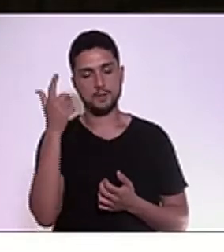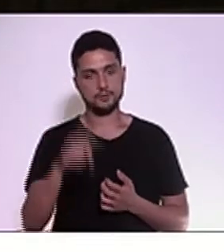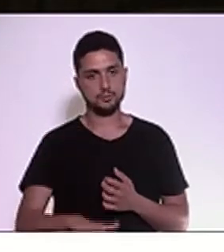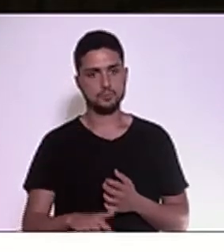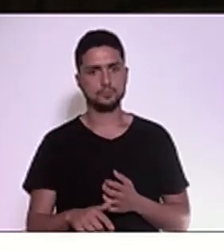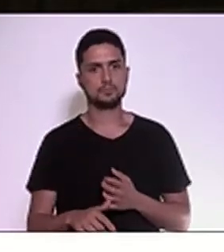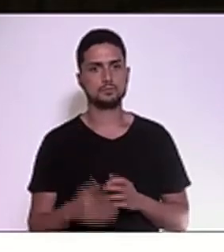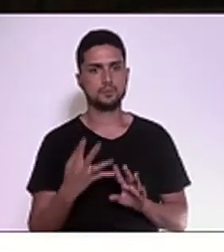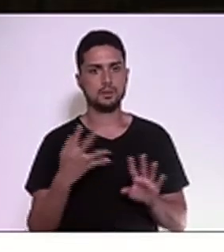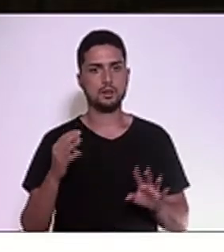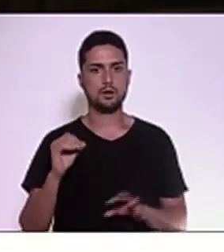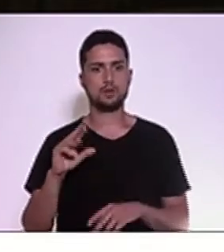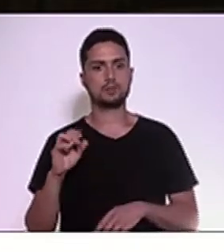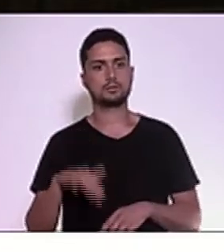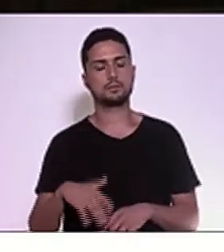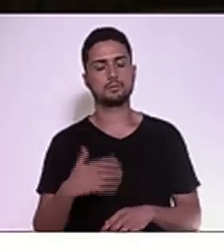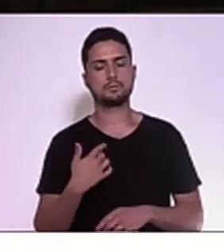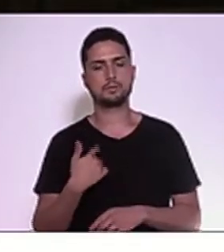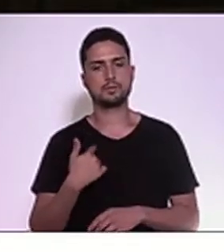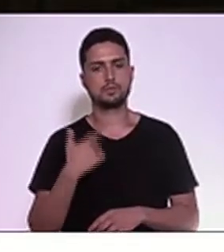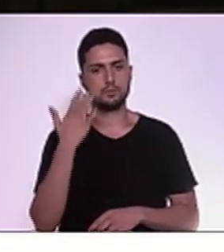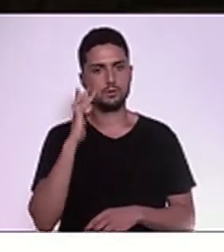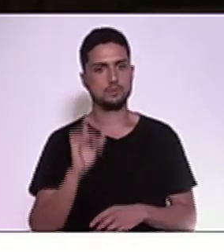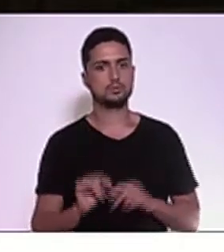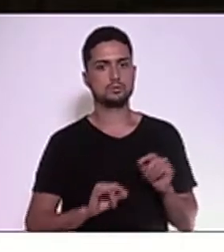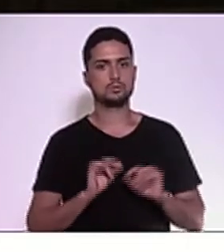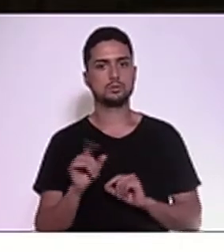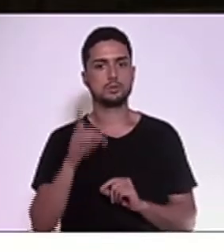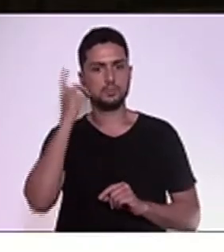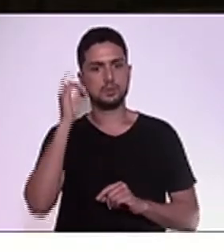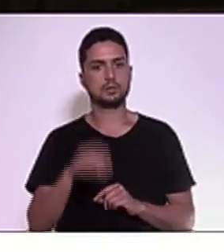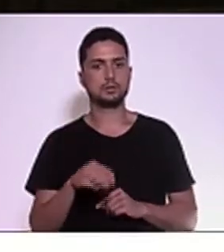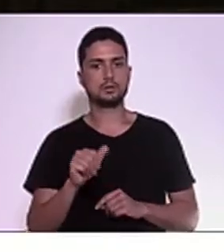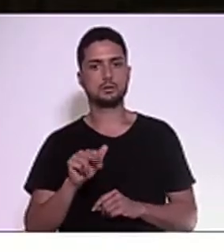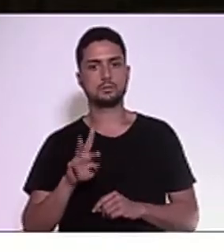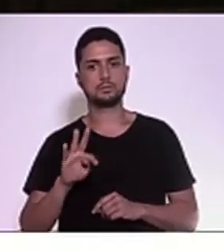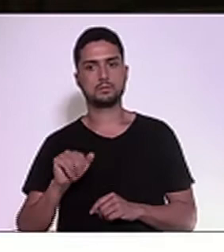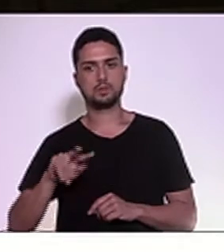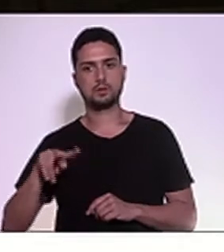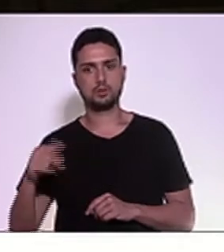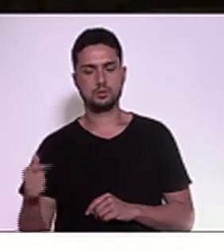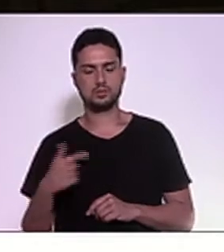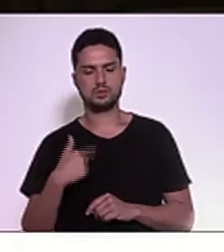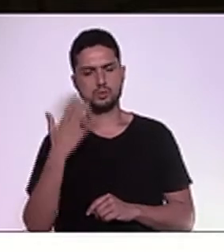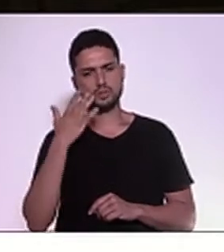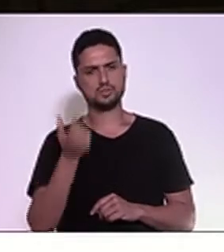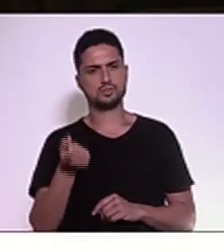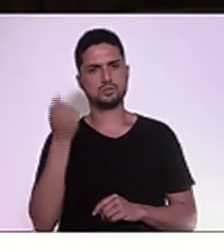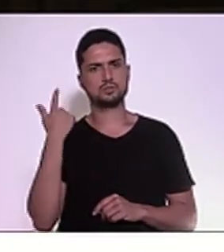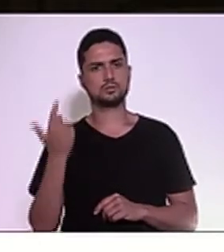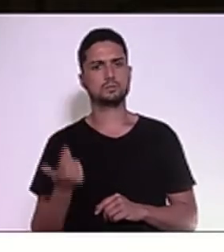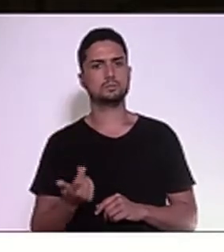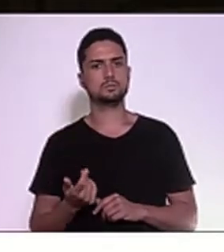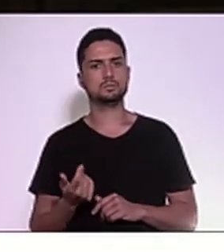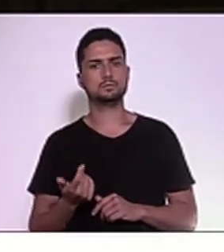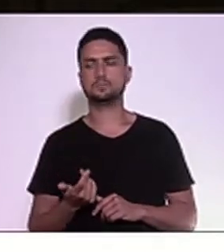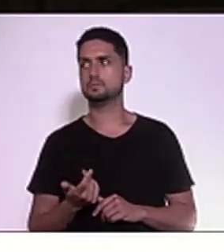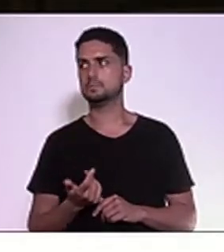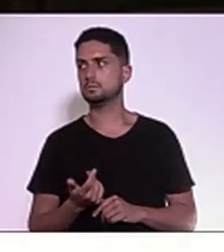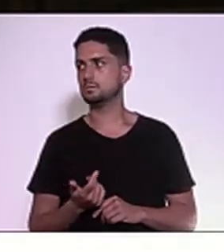reforçar a posição que defendi na questão de ordem. Considero também, como disse a deputada Marta Rocha, muito estranho